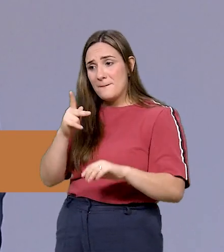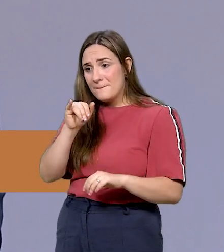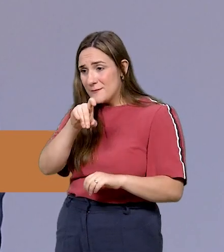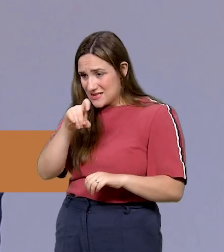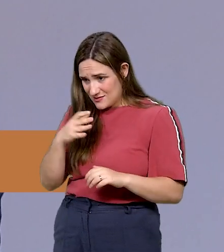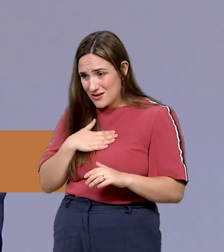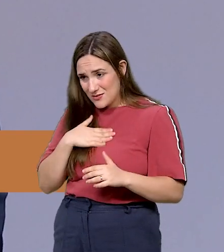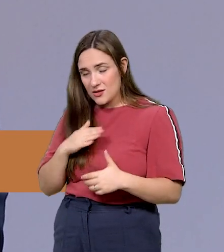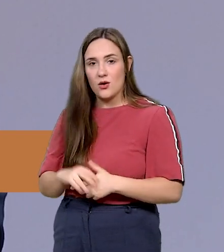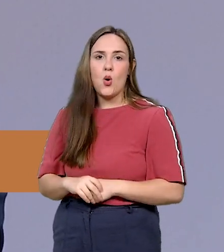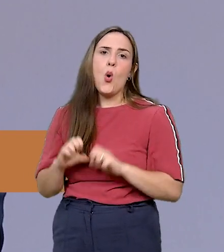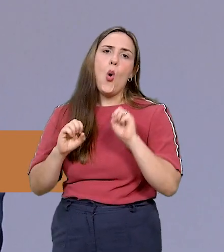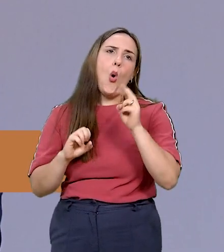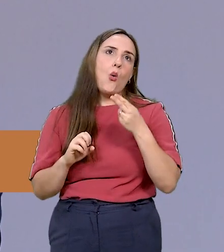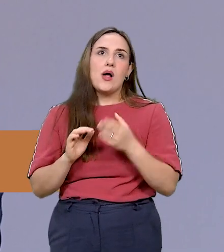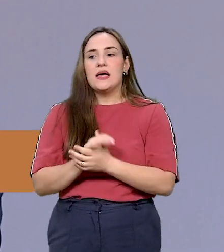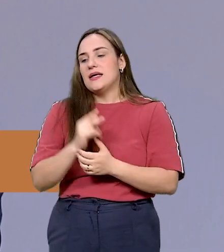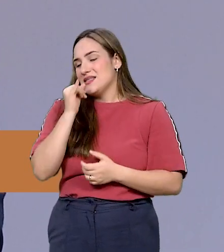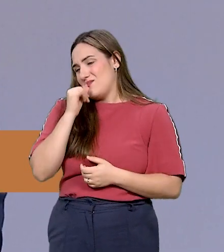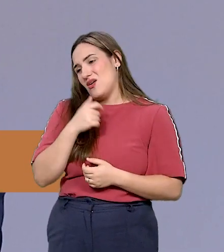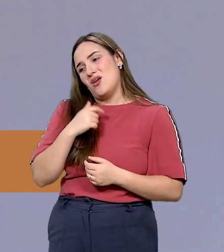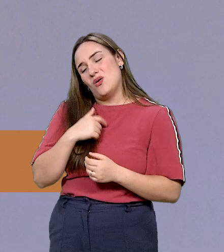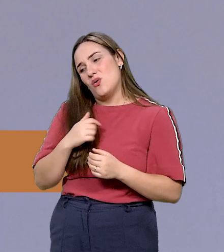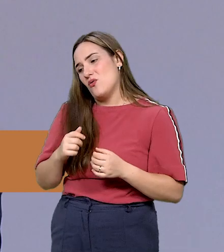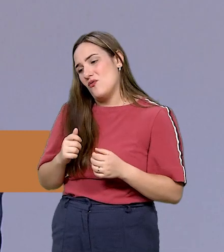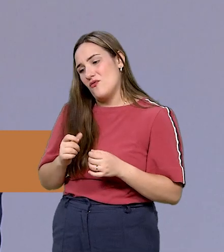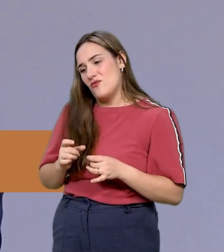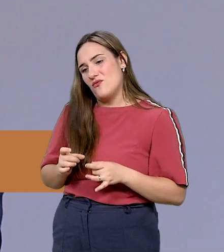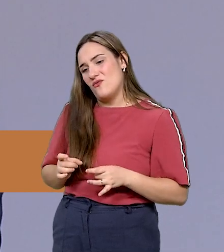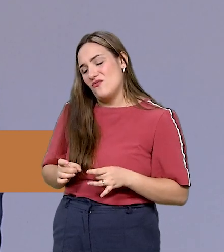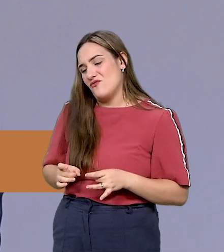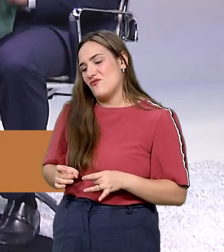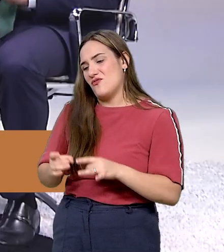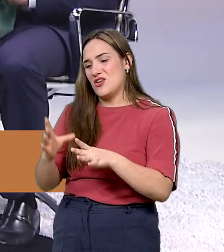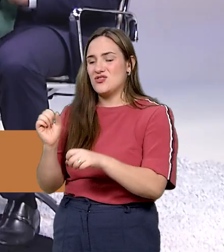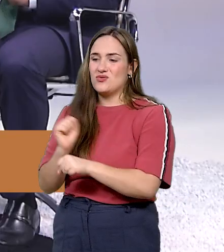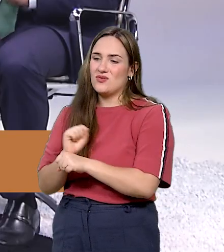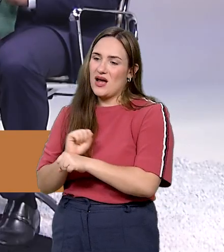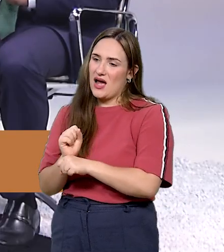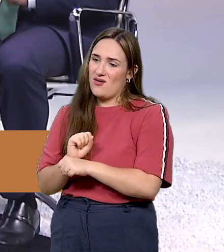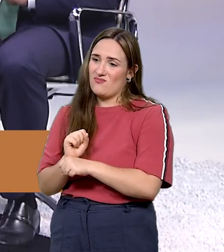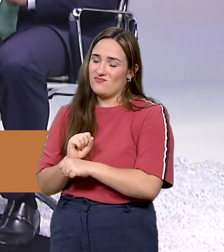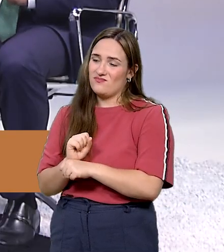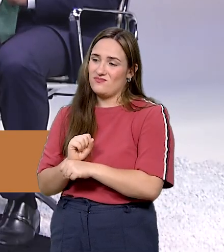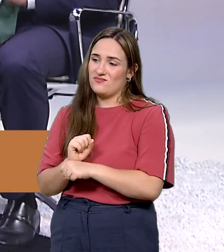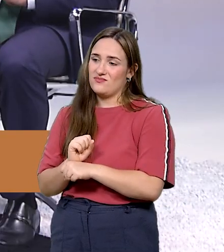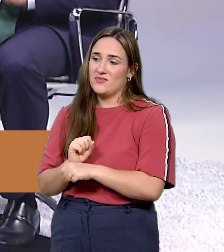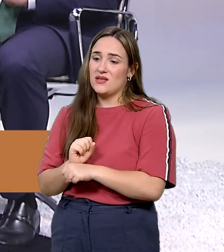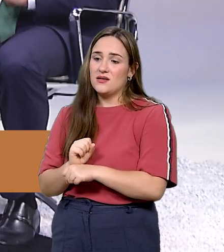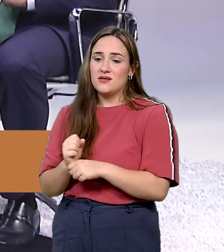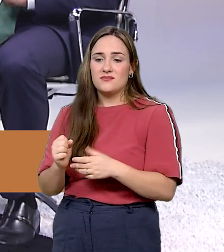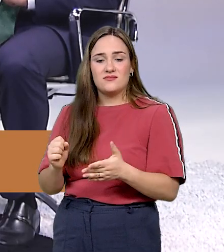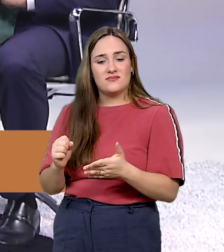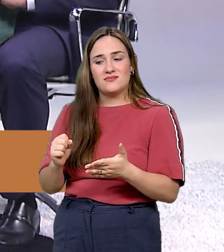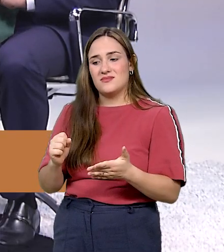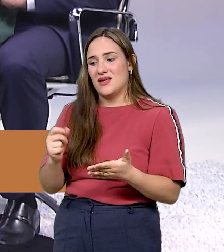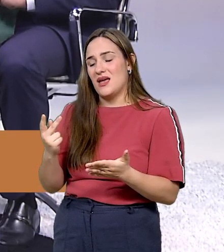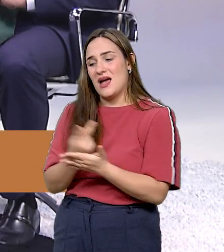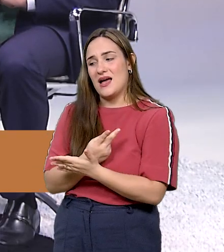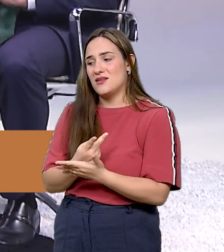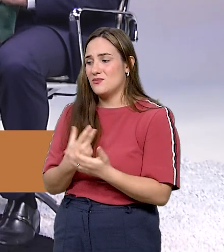a pessoa fez uma compra e venda de veículo com um preço mais barato, só que aí dá o nome de uma terceira pessoa para ser feito